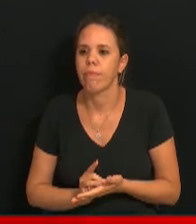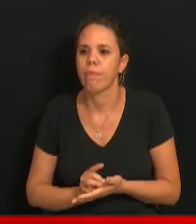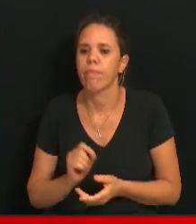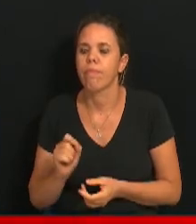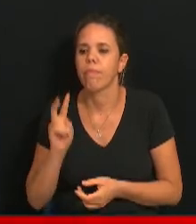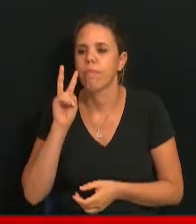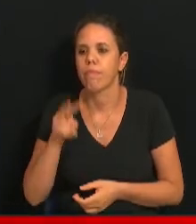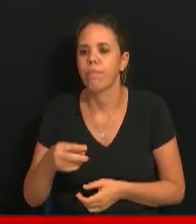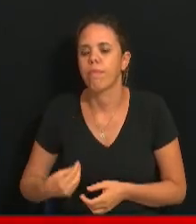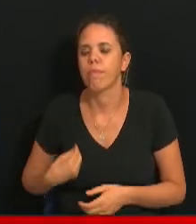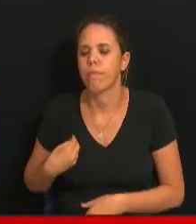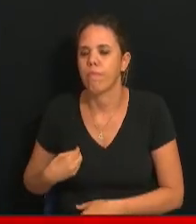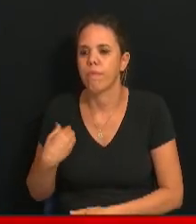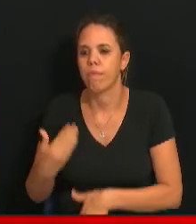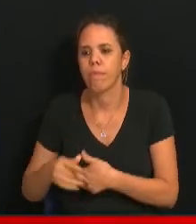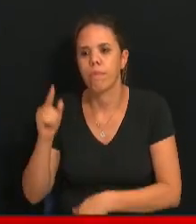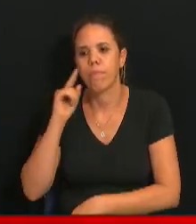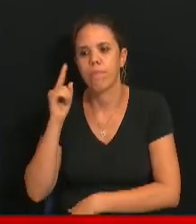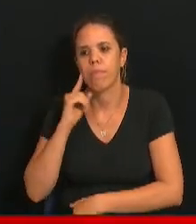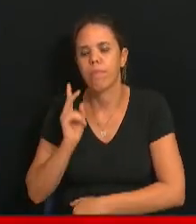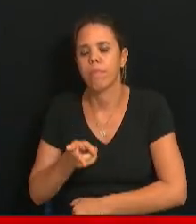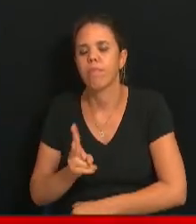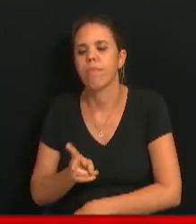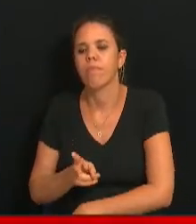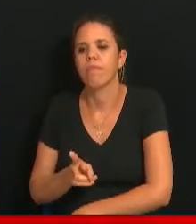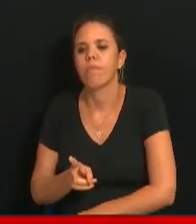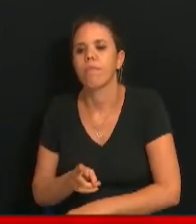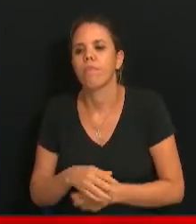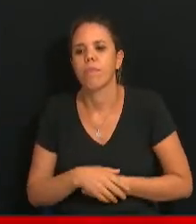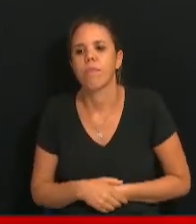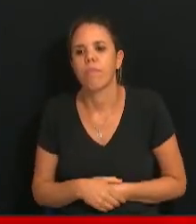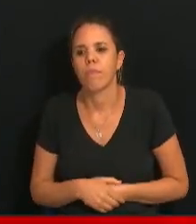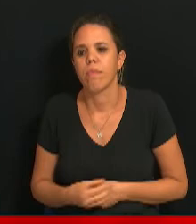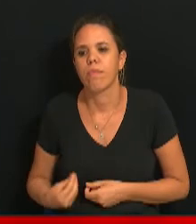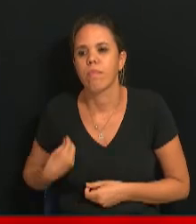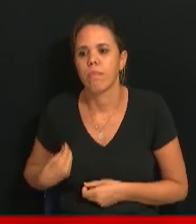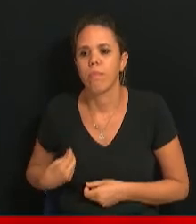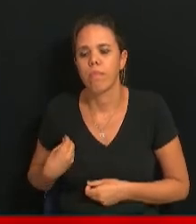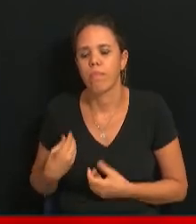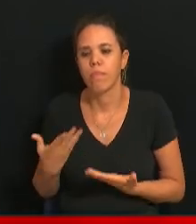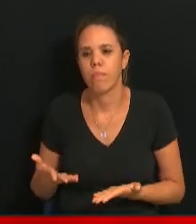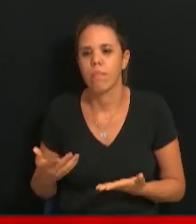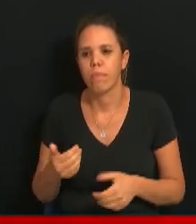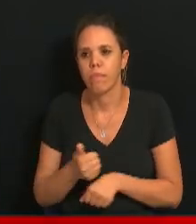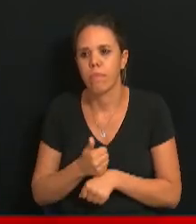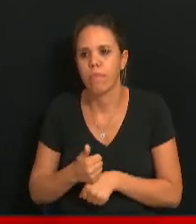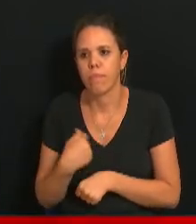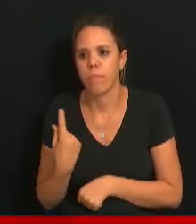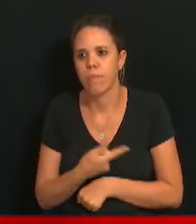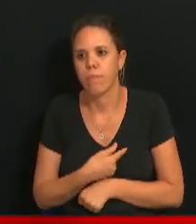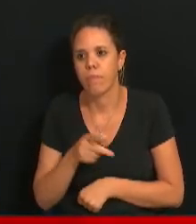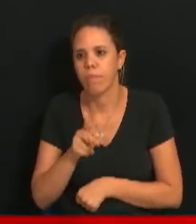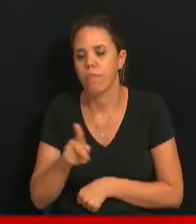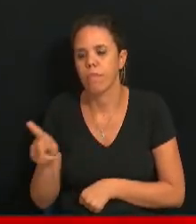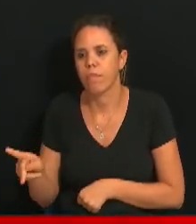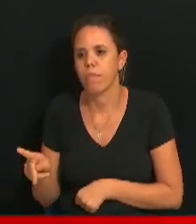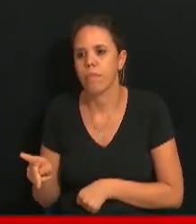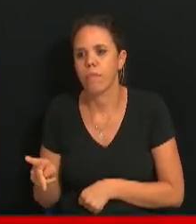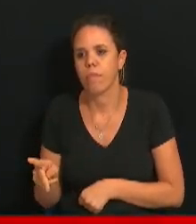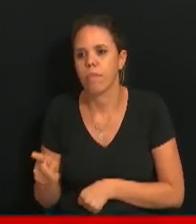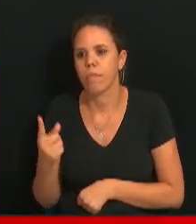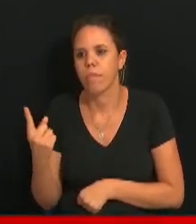vive diariamente, cotidianamente, a vida desse segmento, que somos nós, professores e professoras adjuntas 1 e